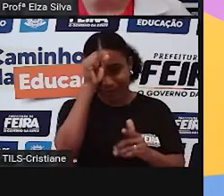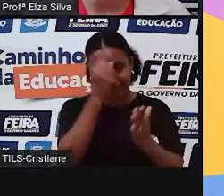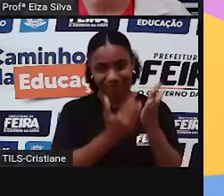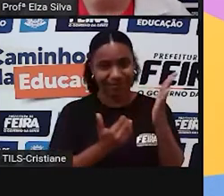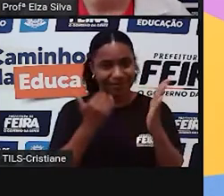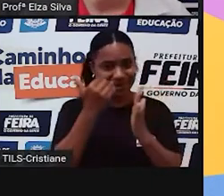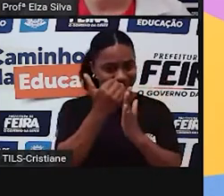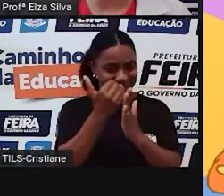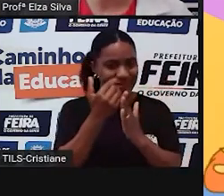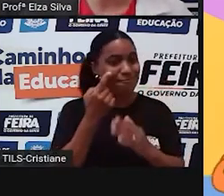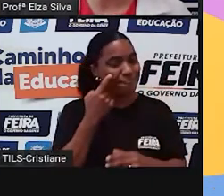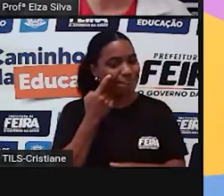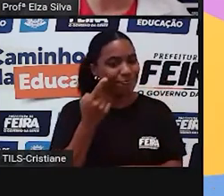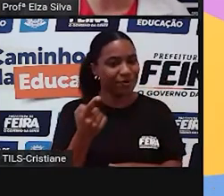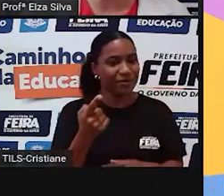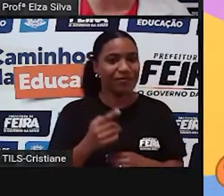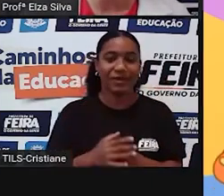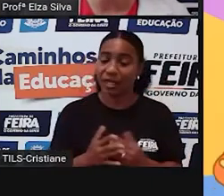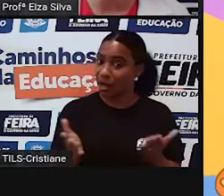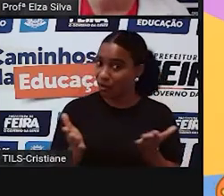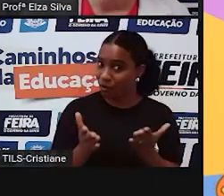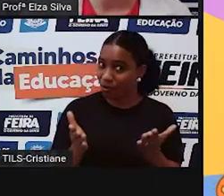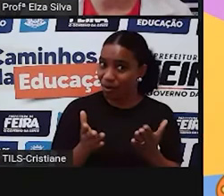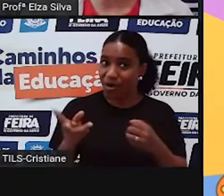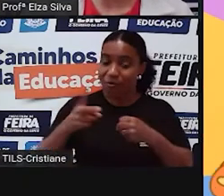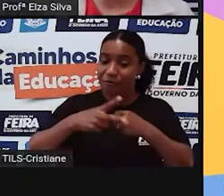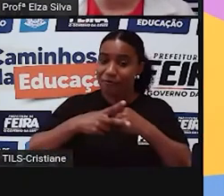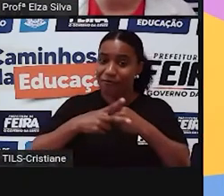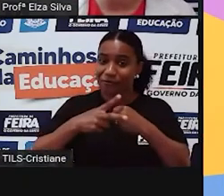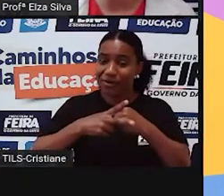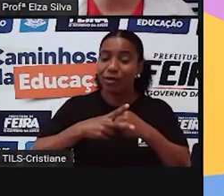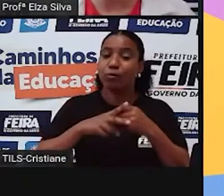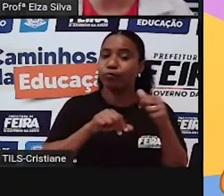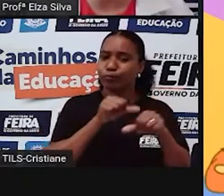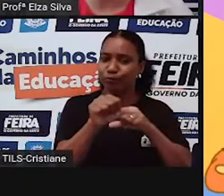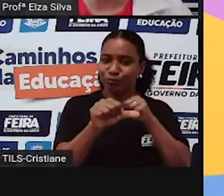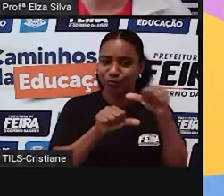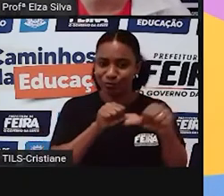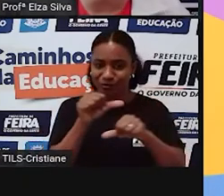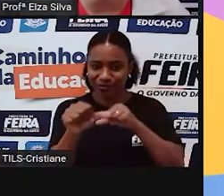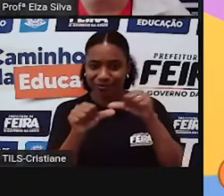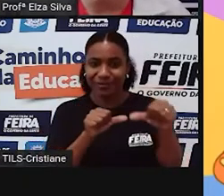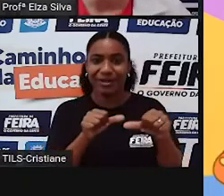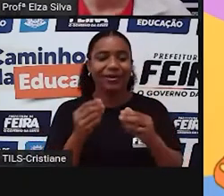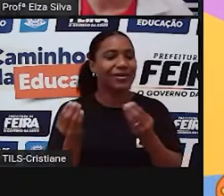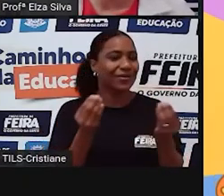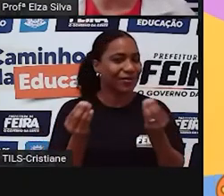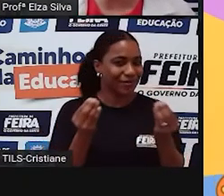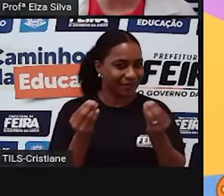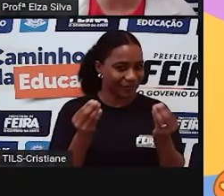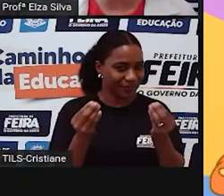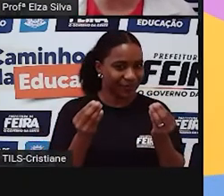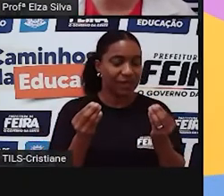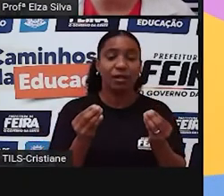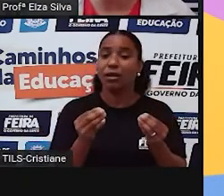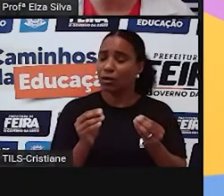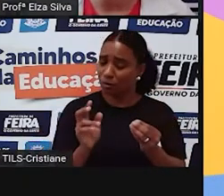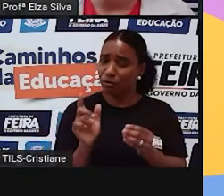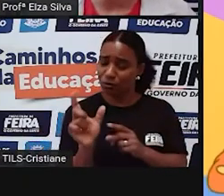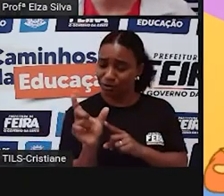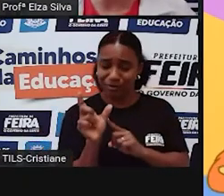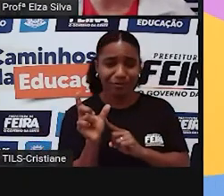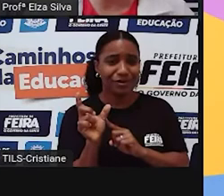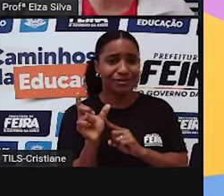Irregular verbs, verbos irregulares. Então, já sabemos que os verbos irregulares, como o próprio nome já